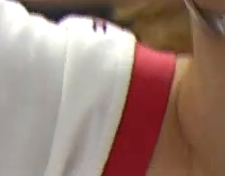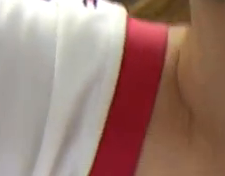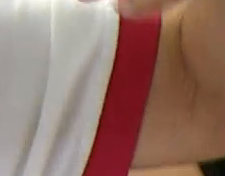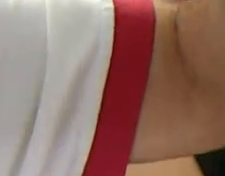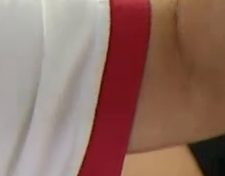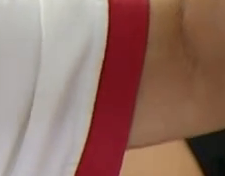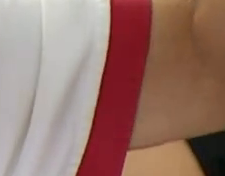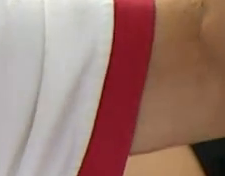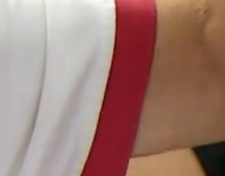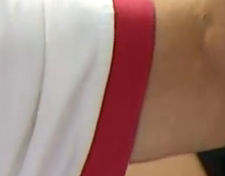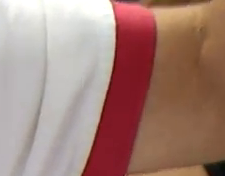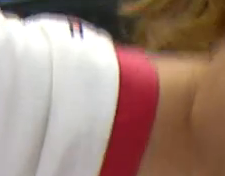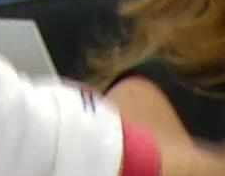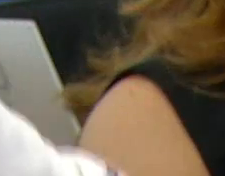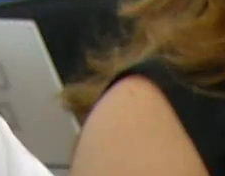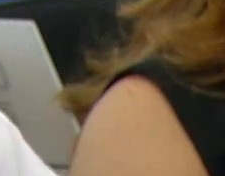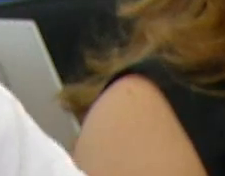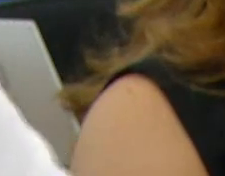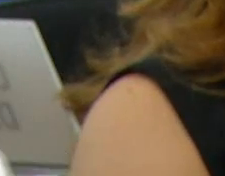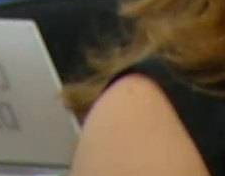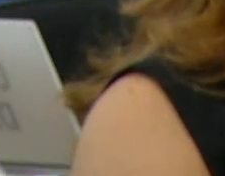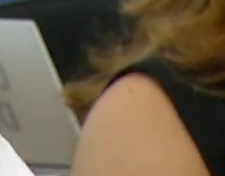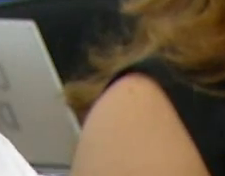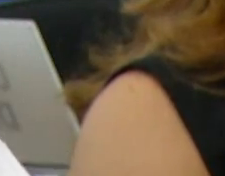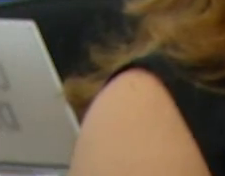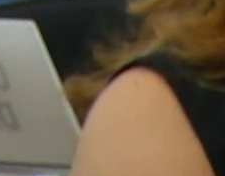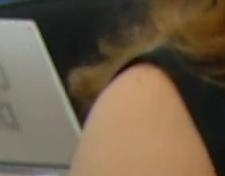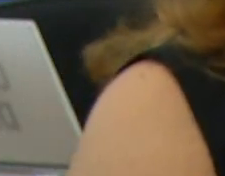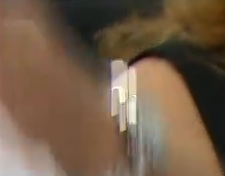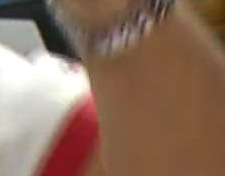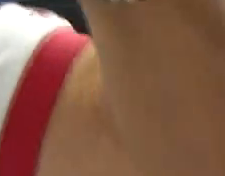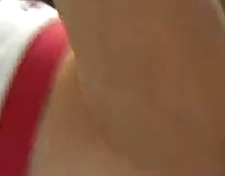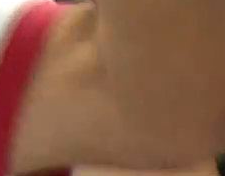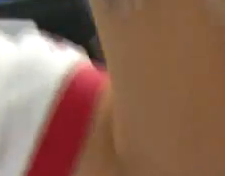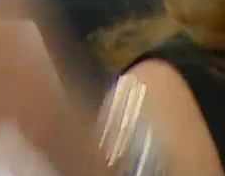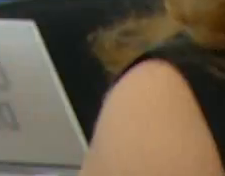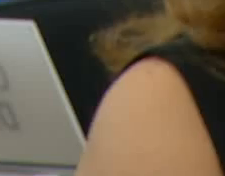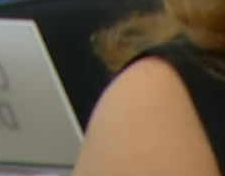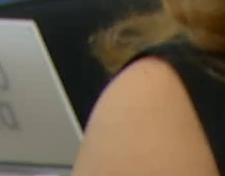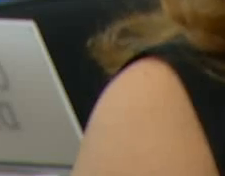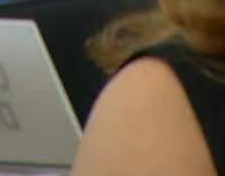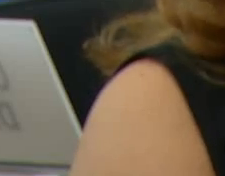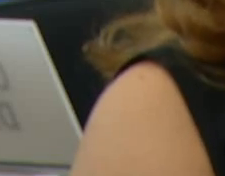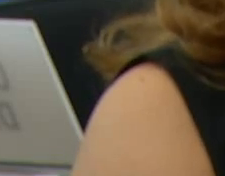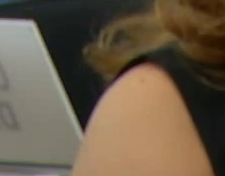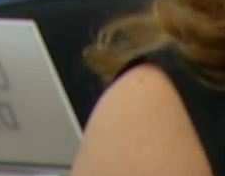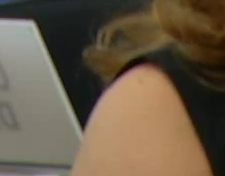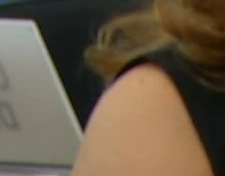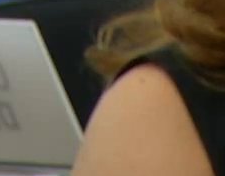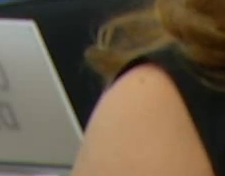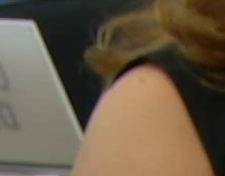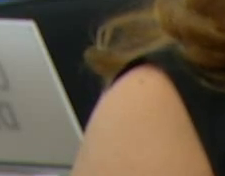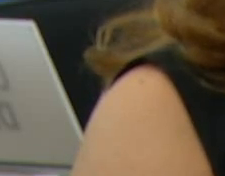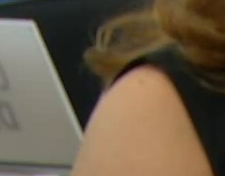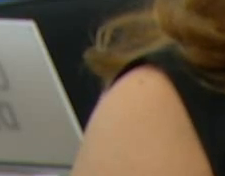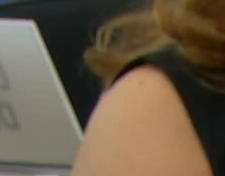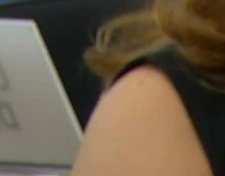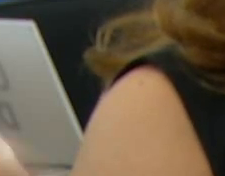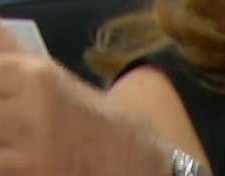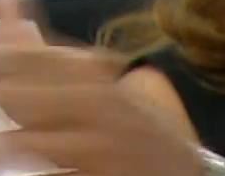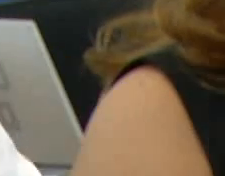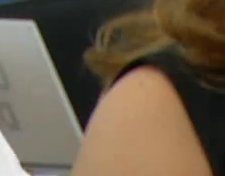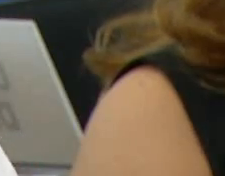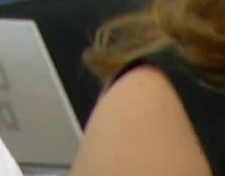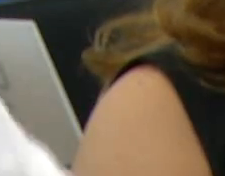vamos vamos pensar um pouquinho base no presente o futuro como é que fica com cor vocês podem fazer isso muito bem se puder ajudar de